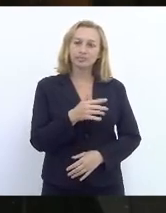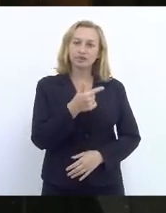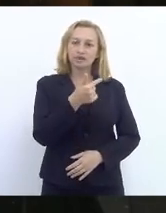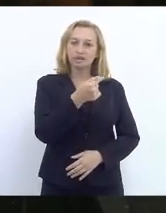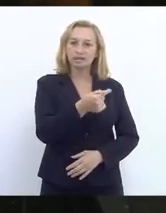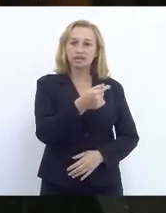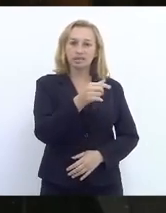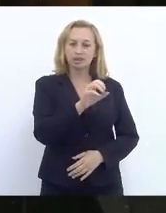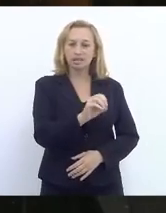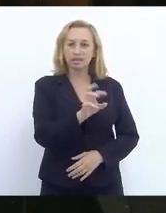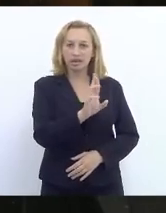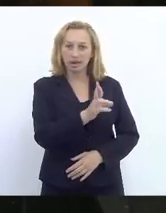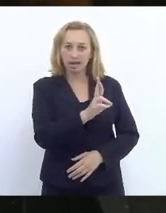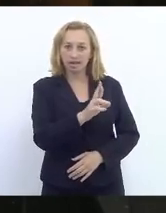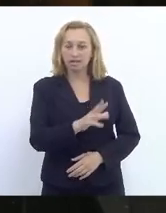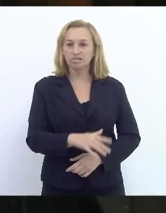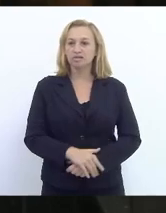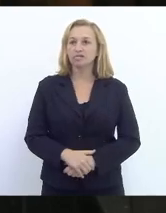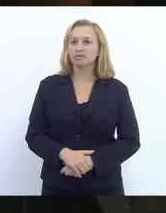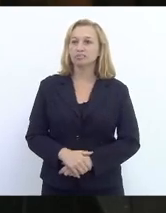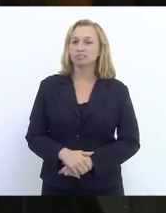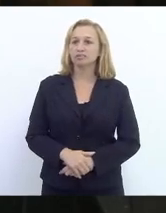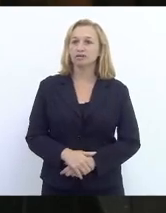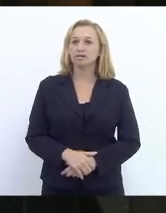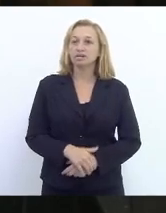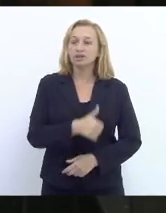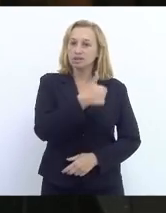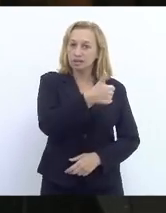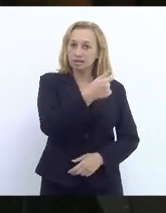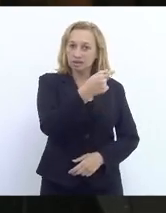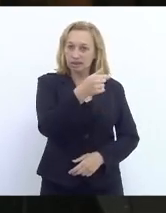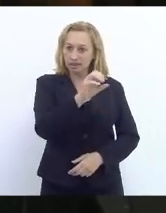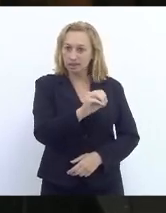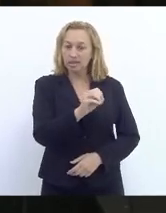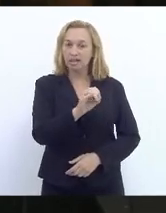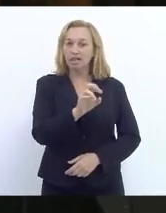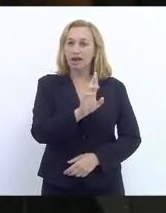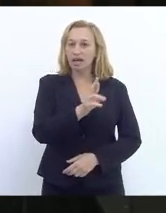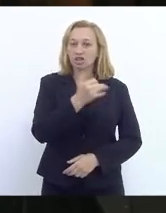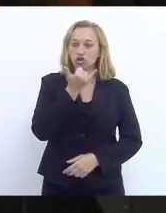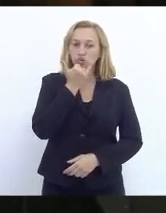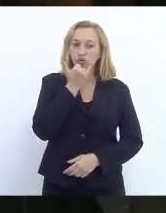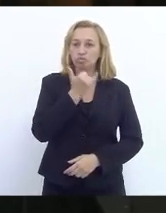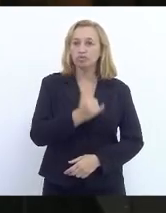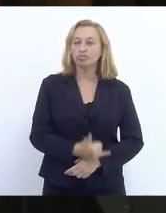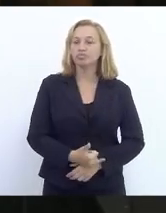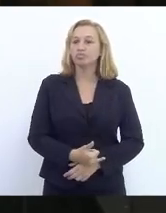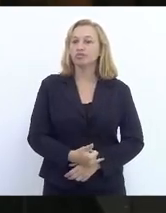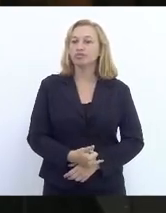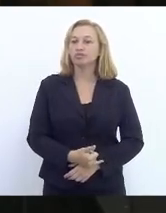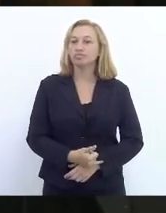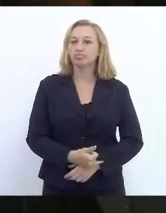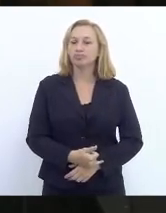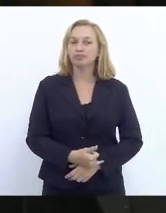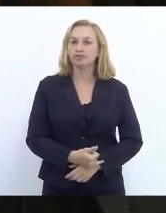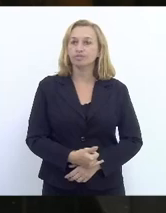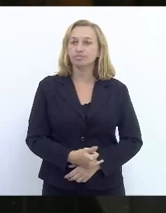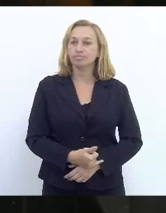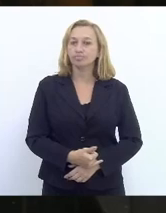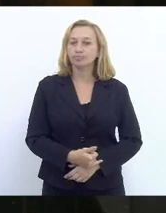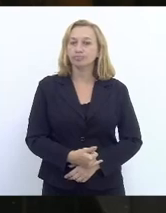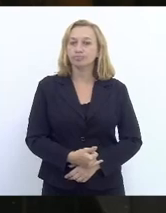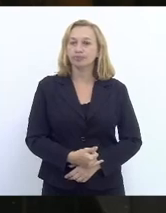setenta reais r$ 170 desculpe e que corresponde